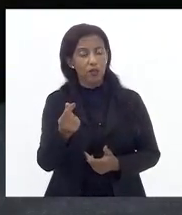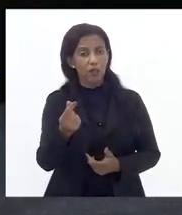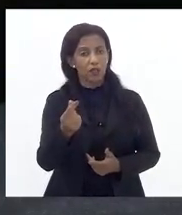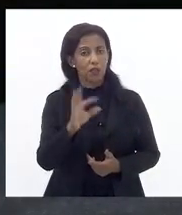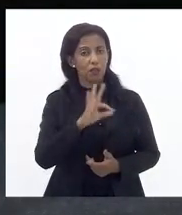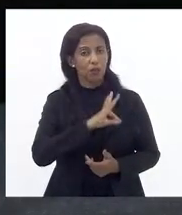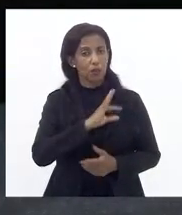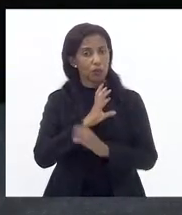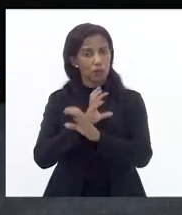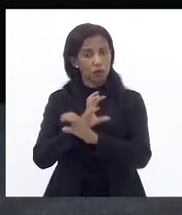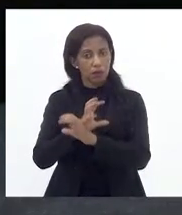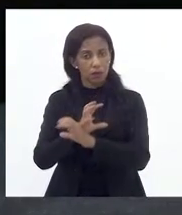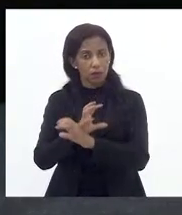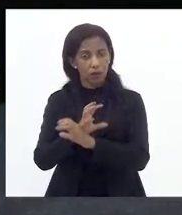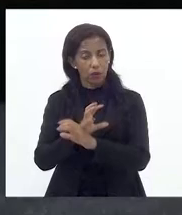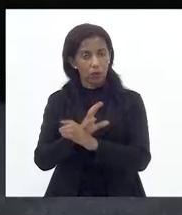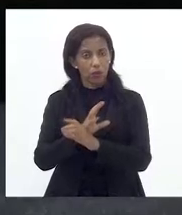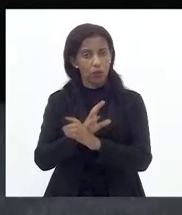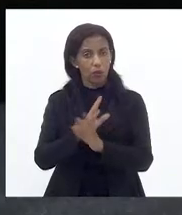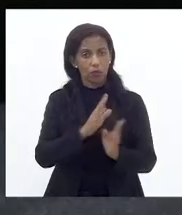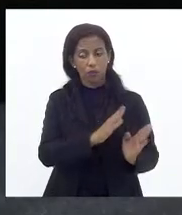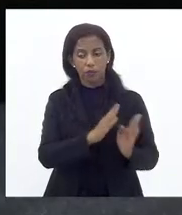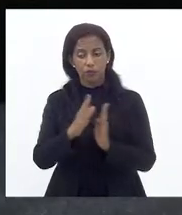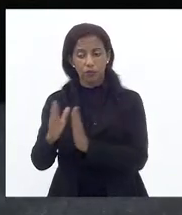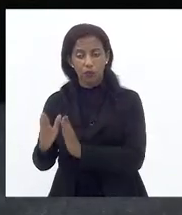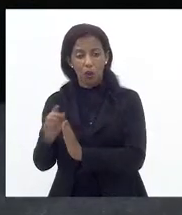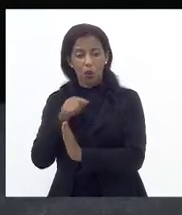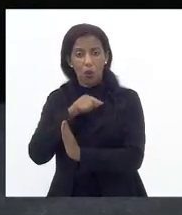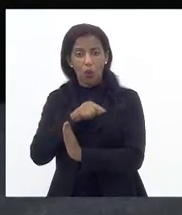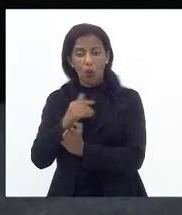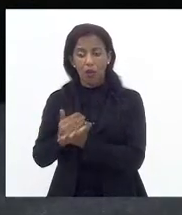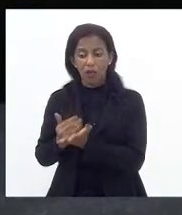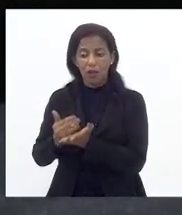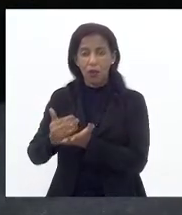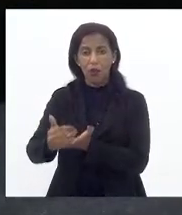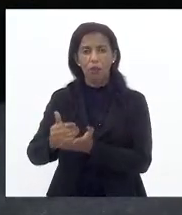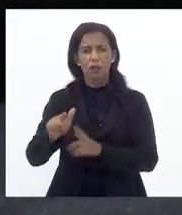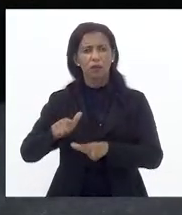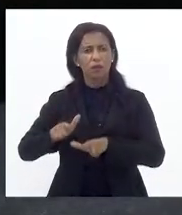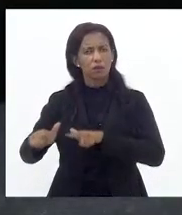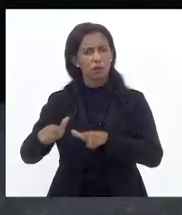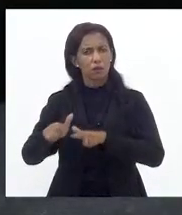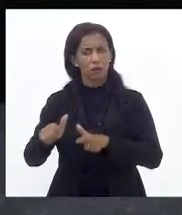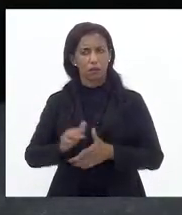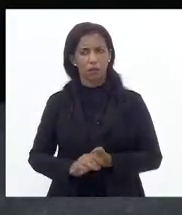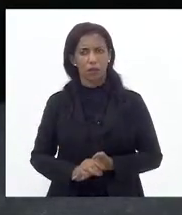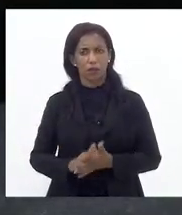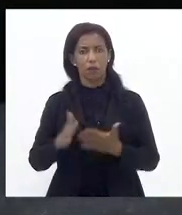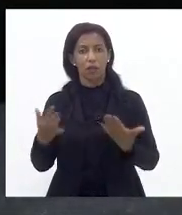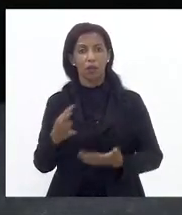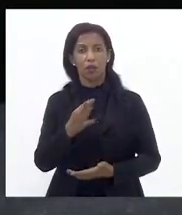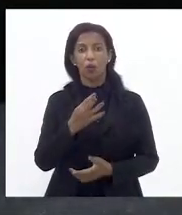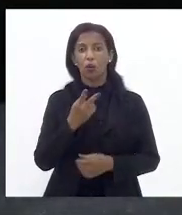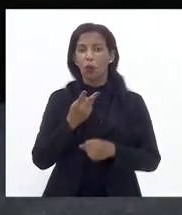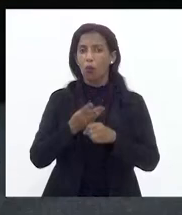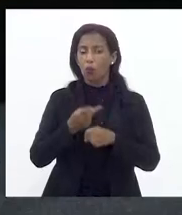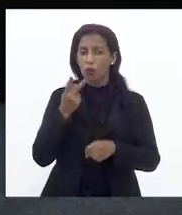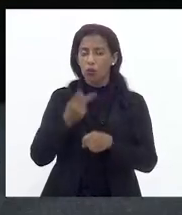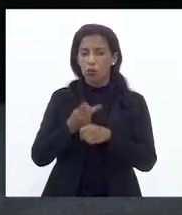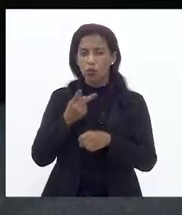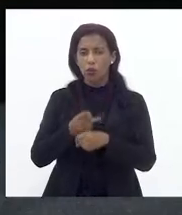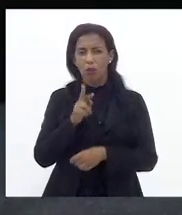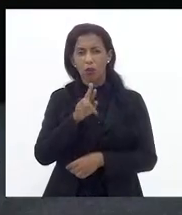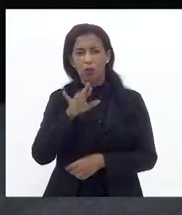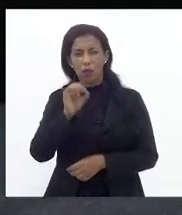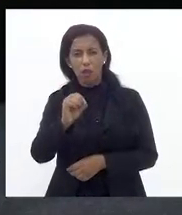Polícia Civil com aquele policial que tá iniciando a sua carreira Então os triénios tem uma